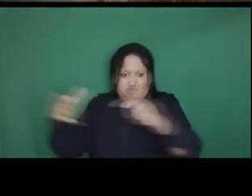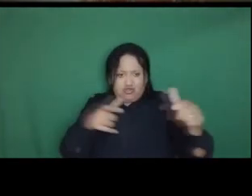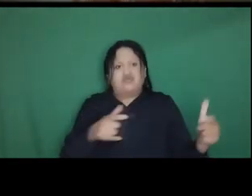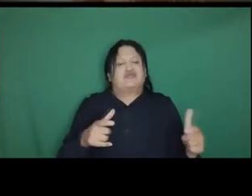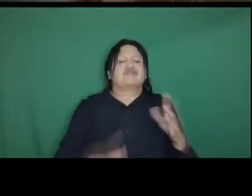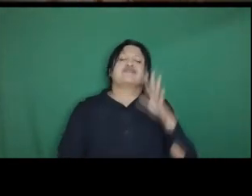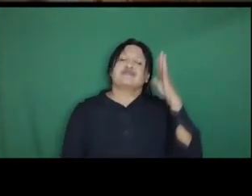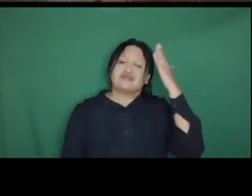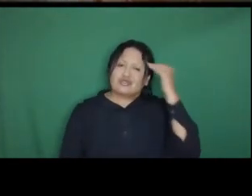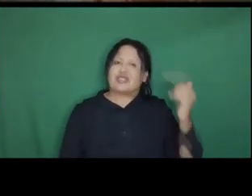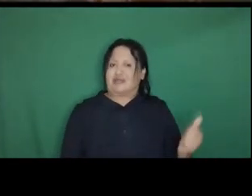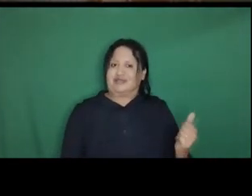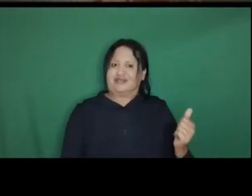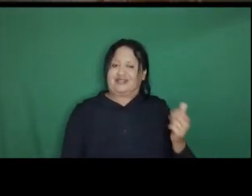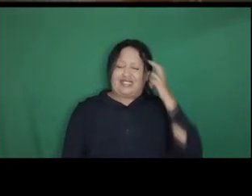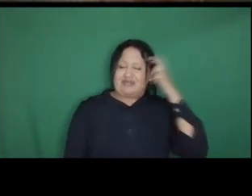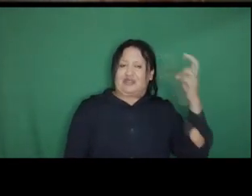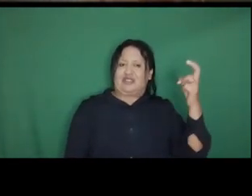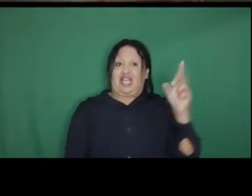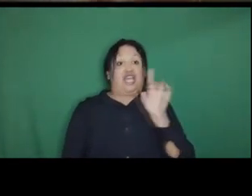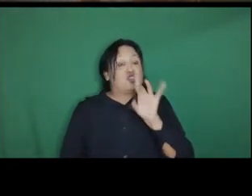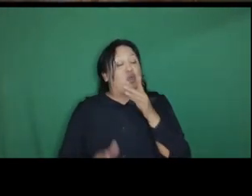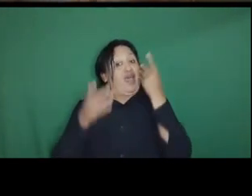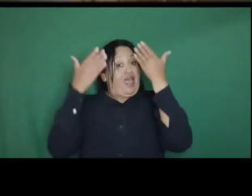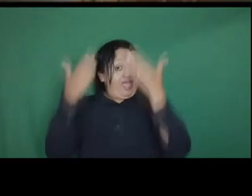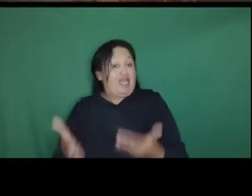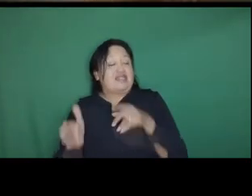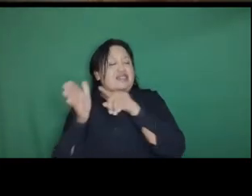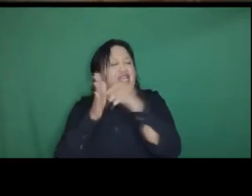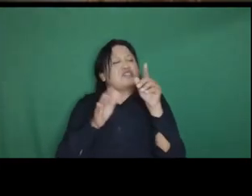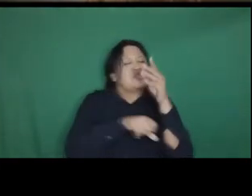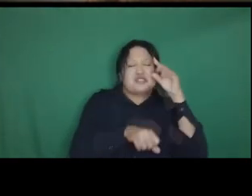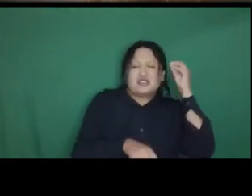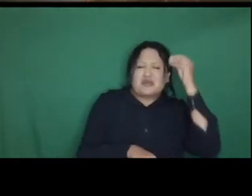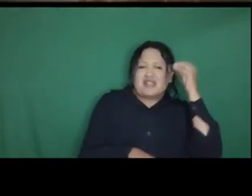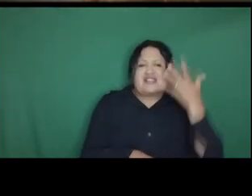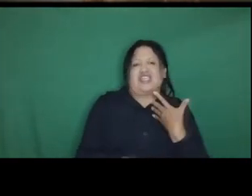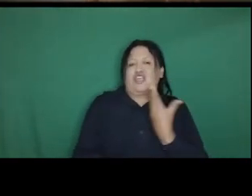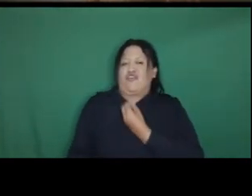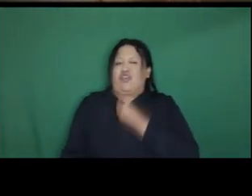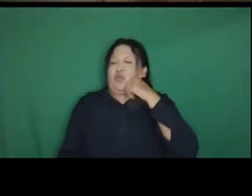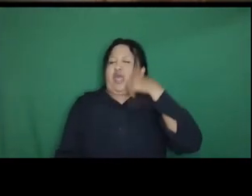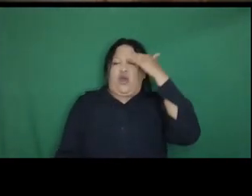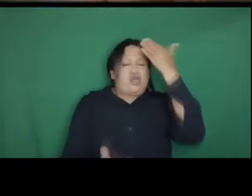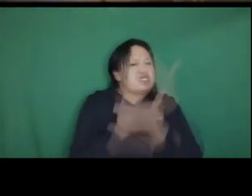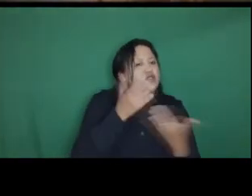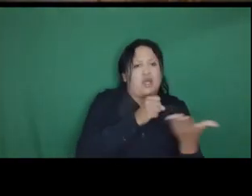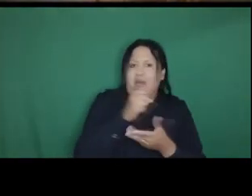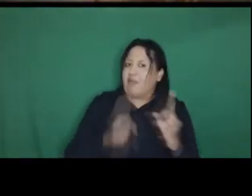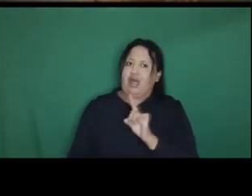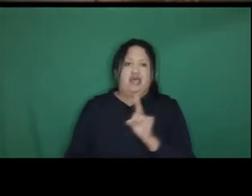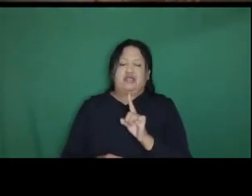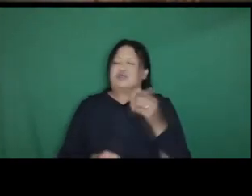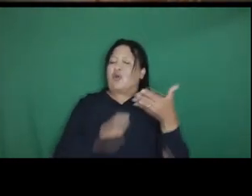não é não é com base na experiência que eu vivi não é com base no que eu acredito na crença não é com base apenas as minhas experiências